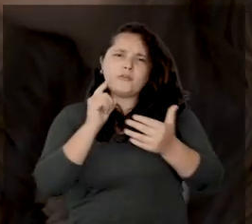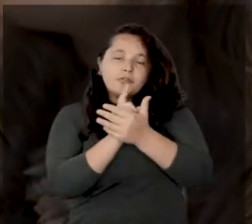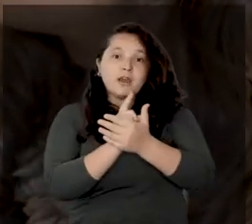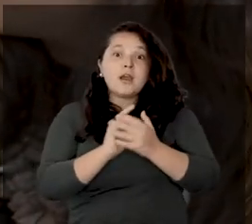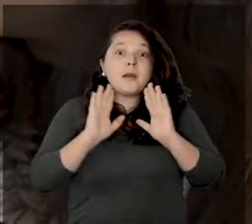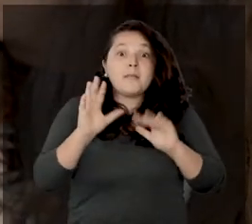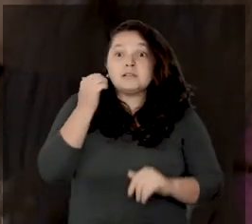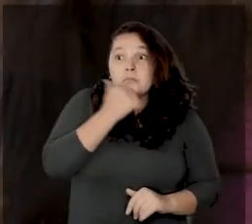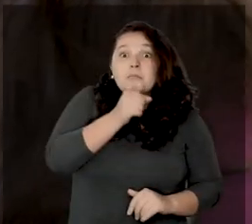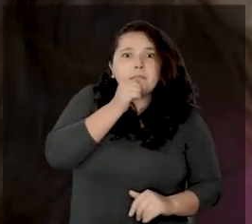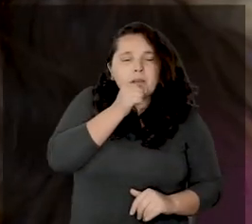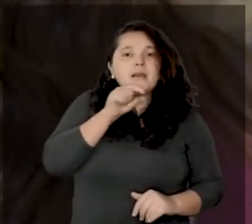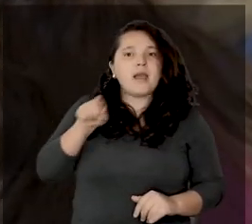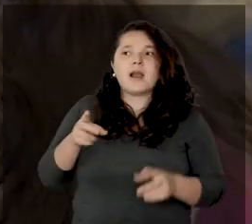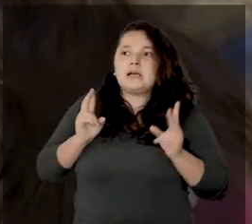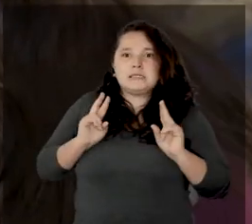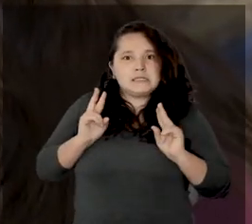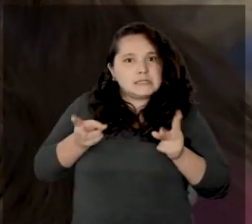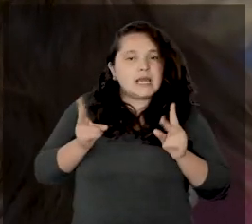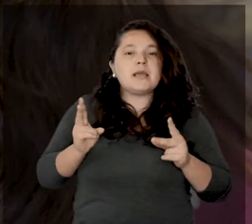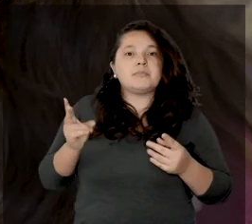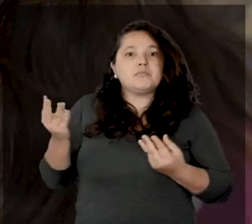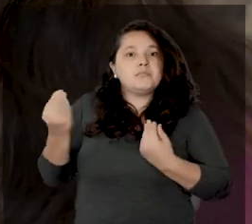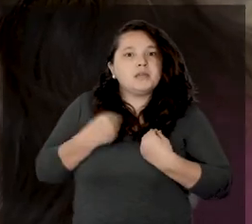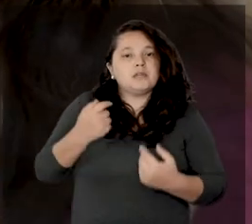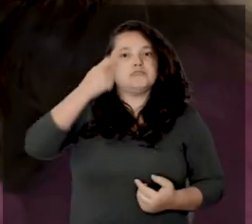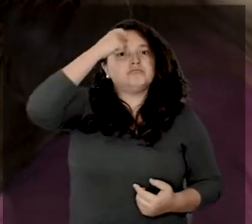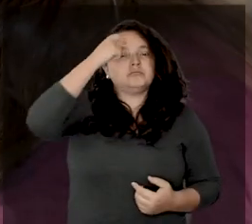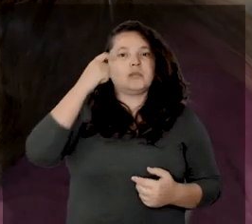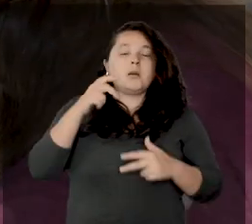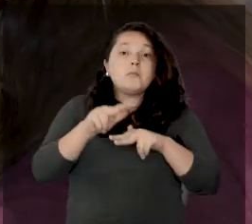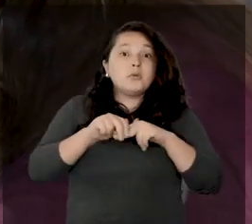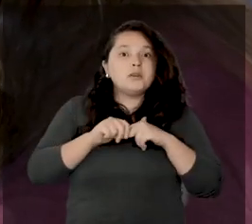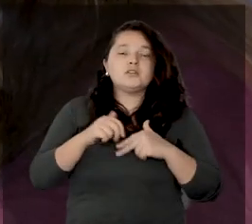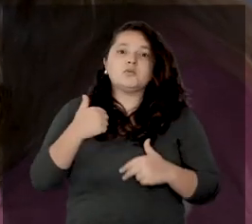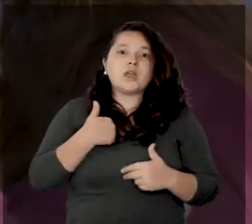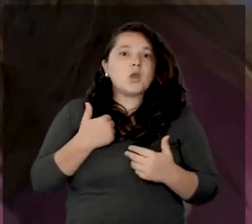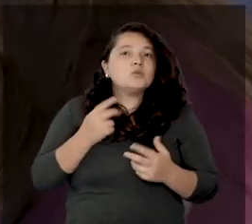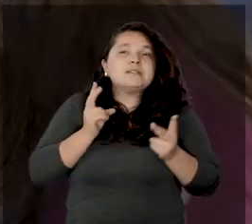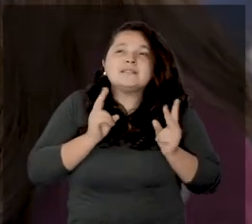isso também que, né, eu tenho um profundo, pelo menos busco ter um profundo respeito pelo universo feminino, pela